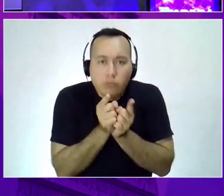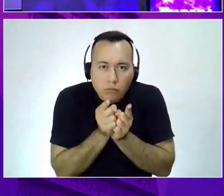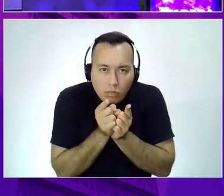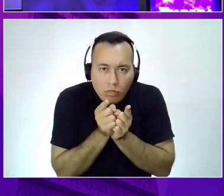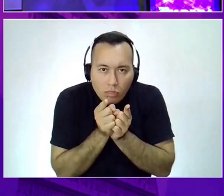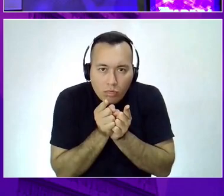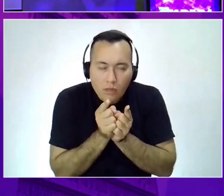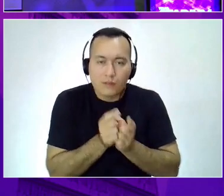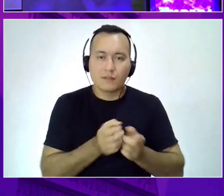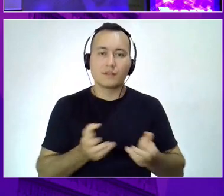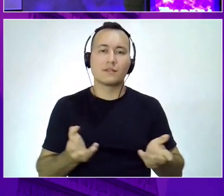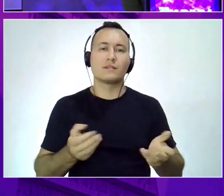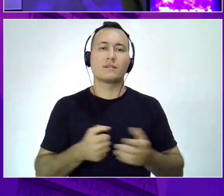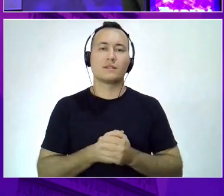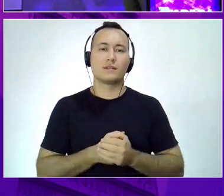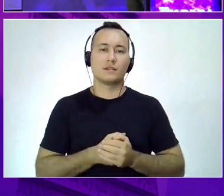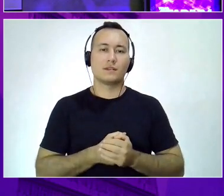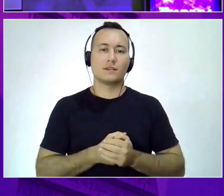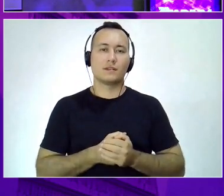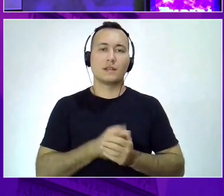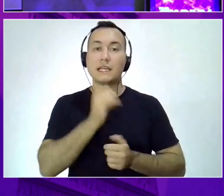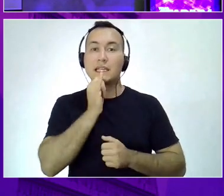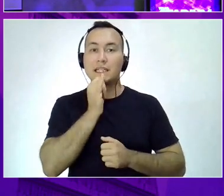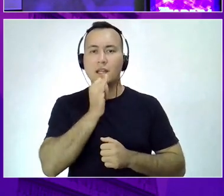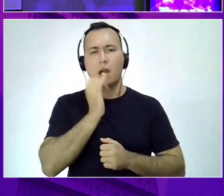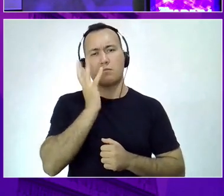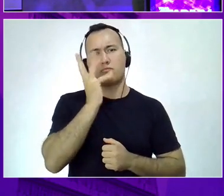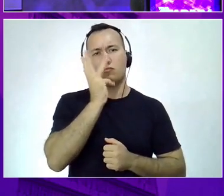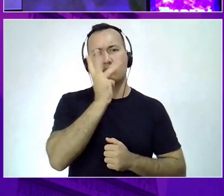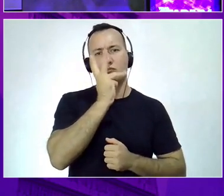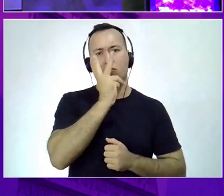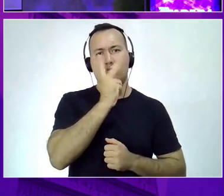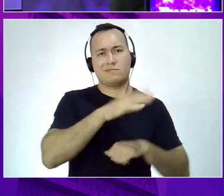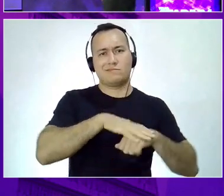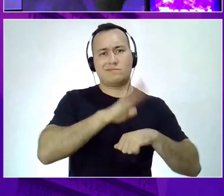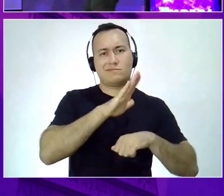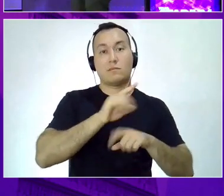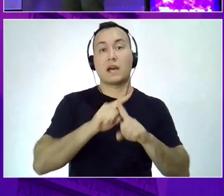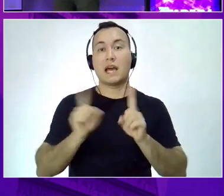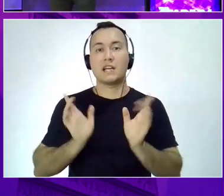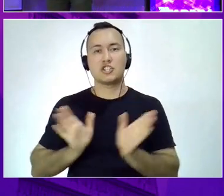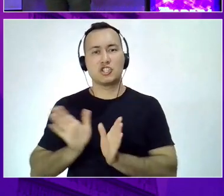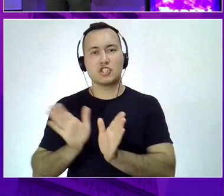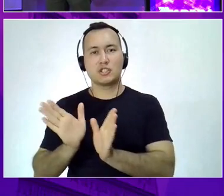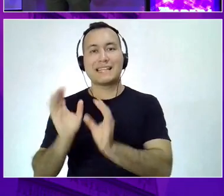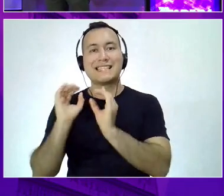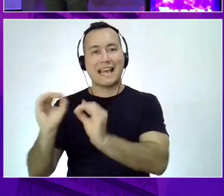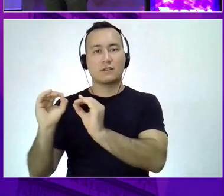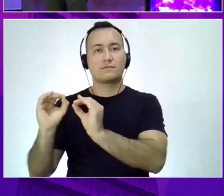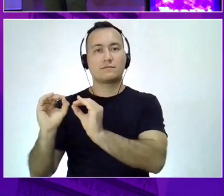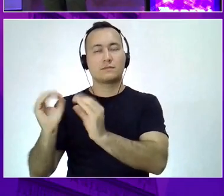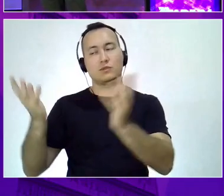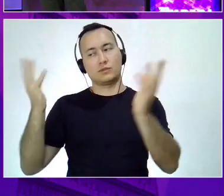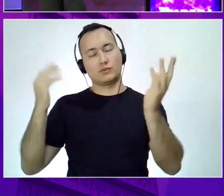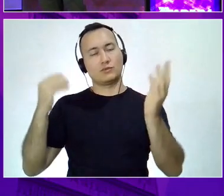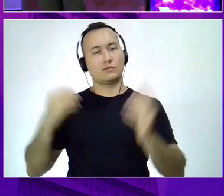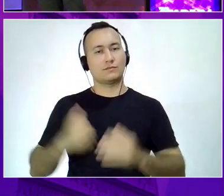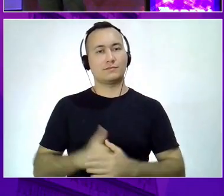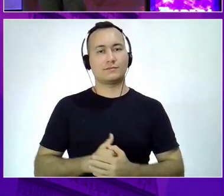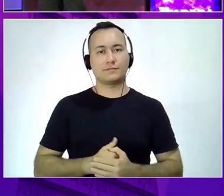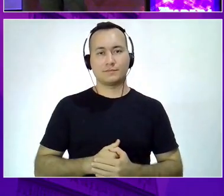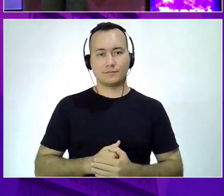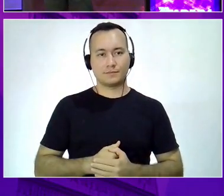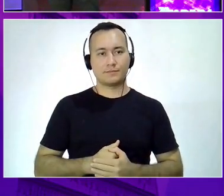acessibilidade. Entendeu? Tem outro item aqui que provavelmente vocês não estão vendo na plateia, mas em casa possam ver. Tem a questão